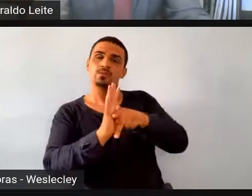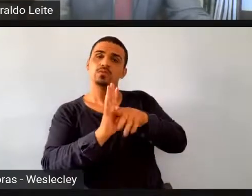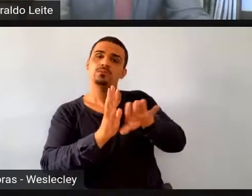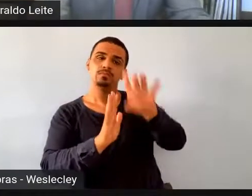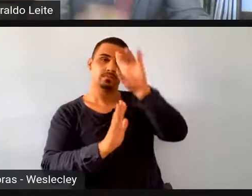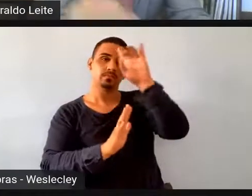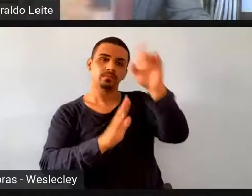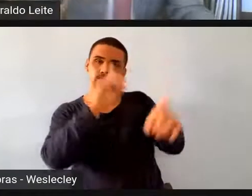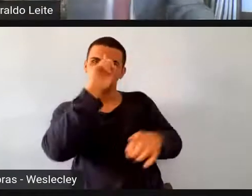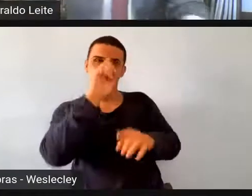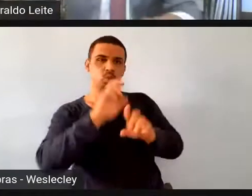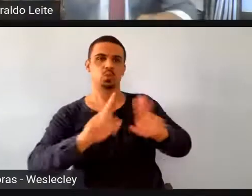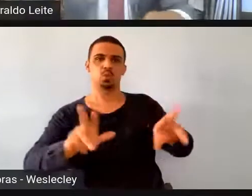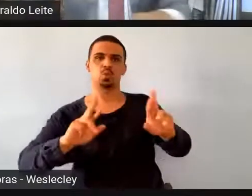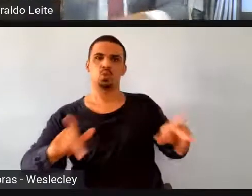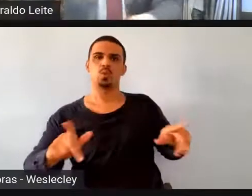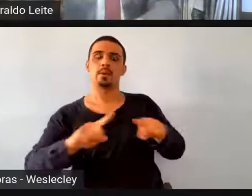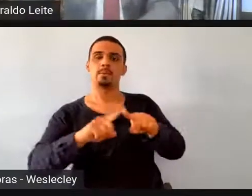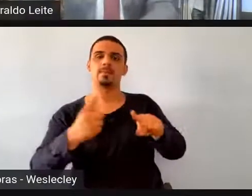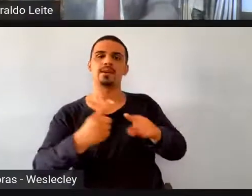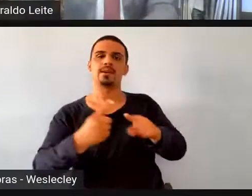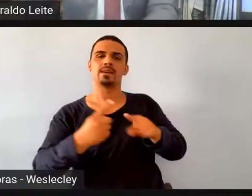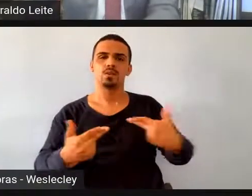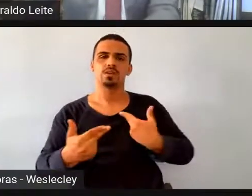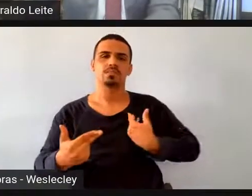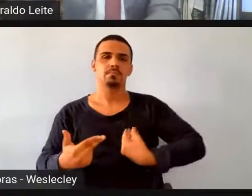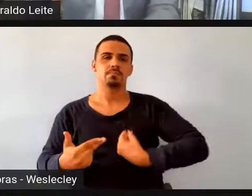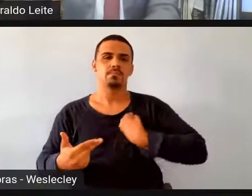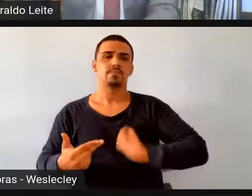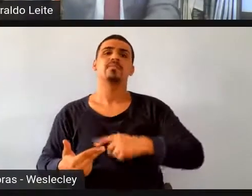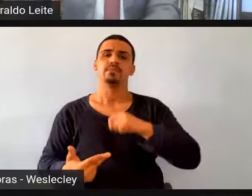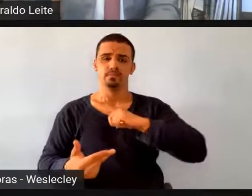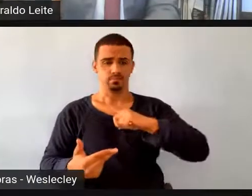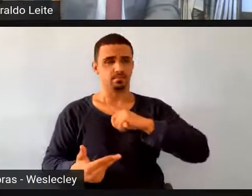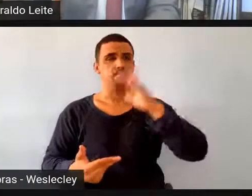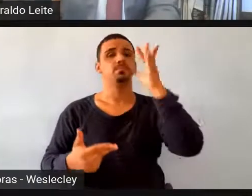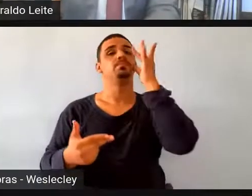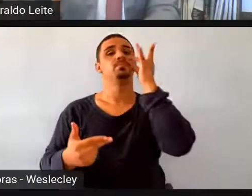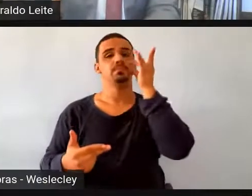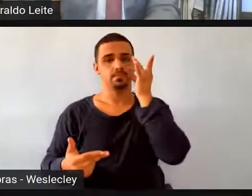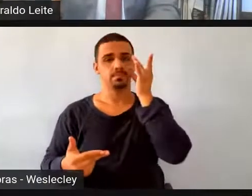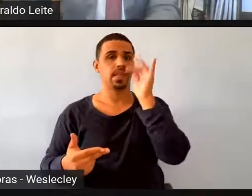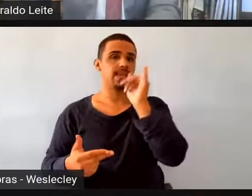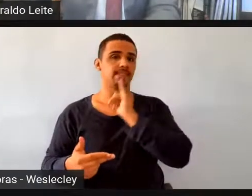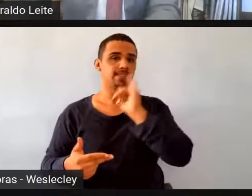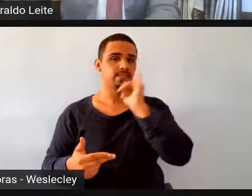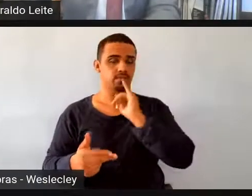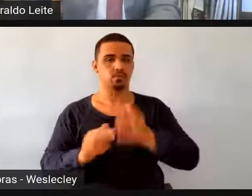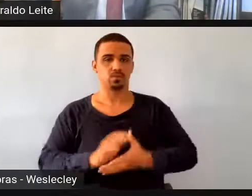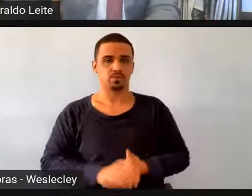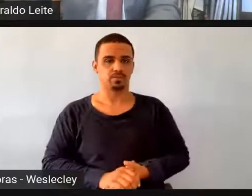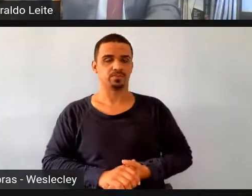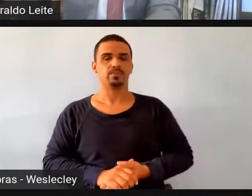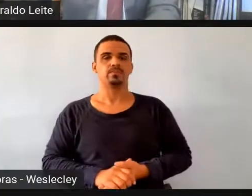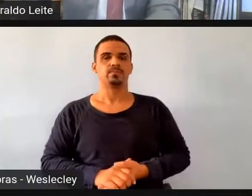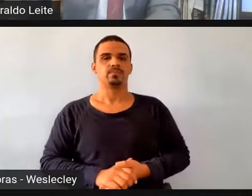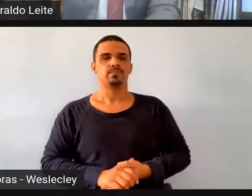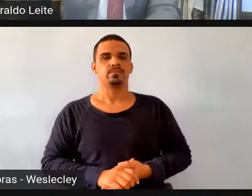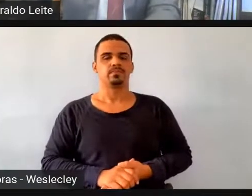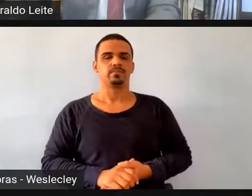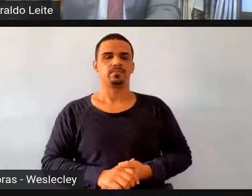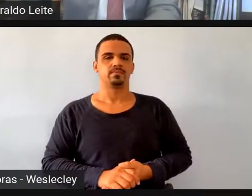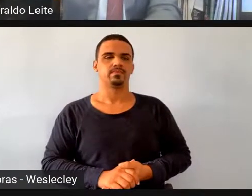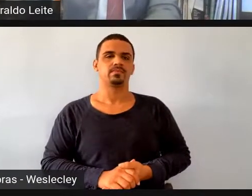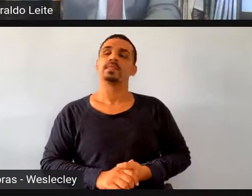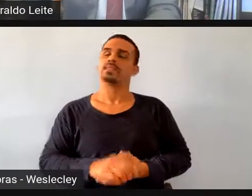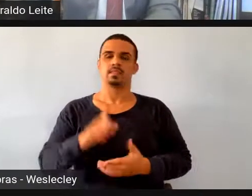coisas mais ou menos presentes em diferentes sistemas eleitorais. Por exemplo, se a lista é